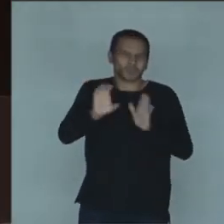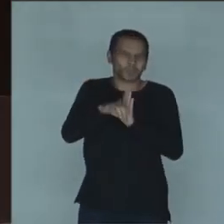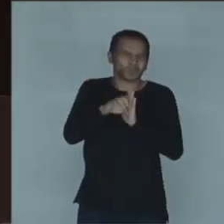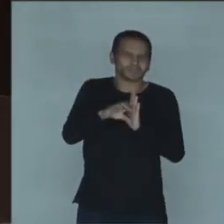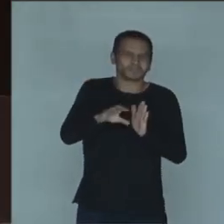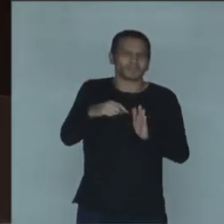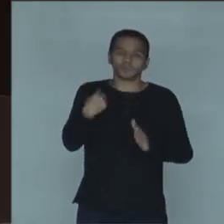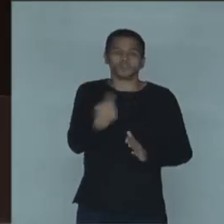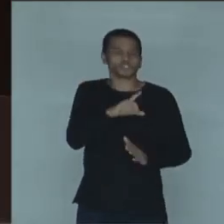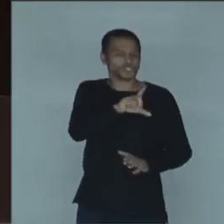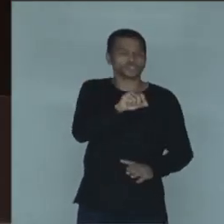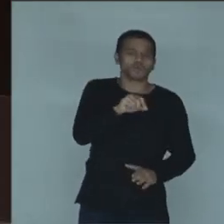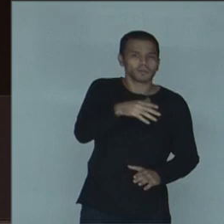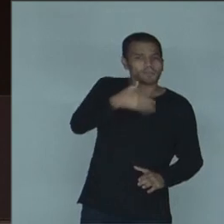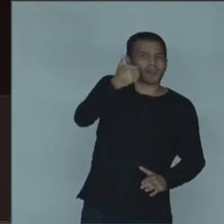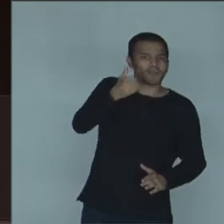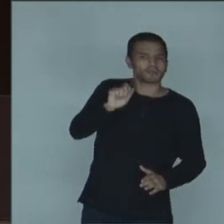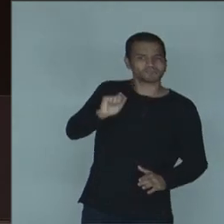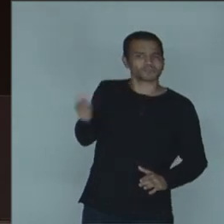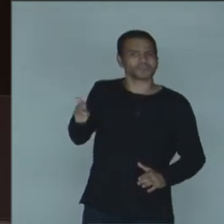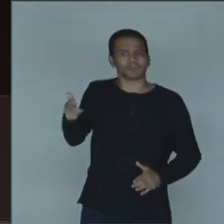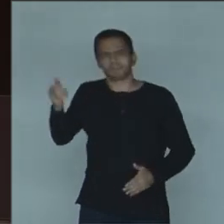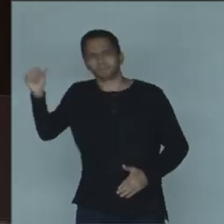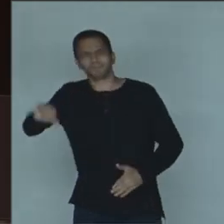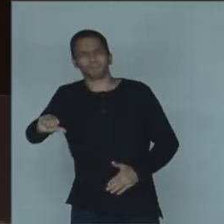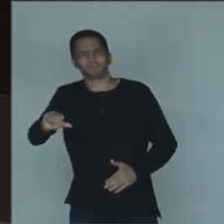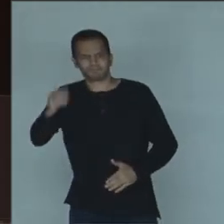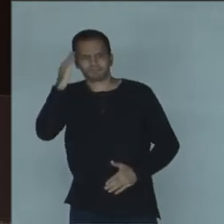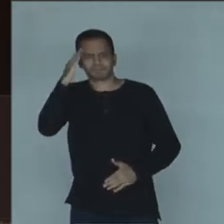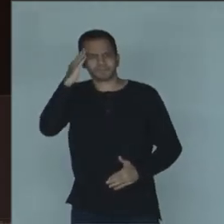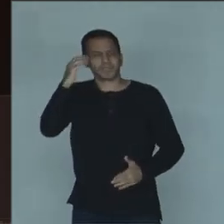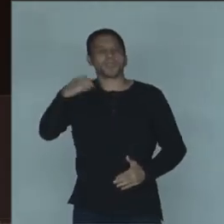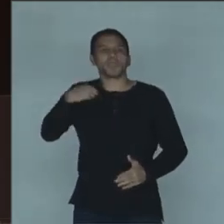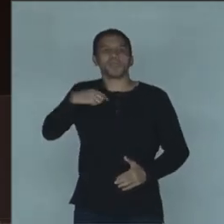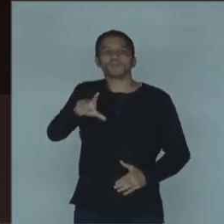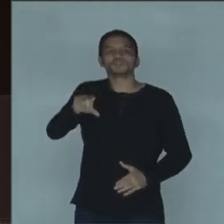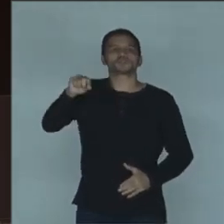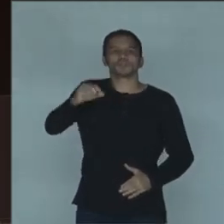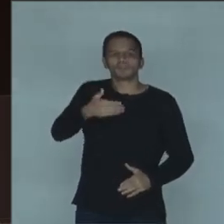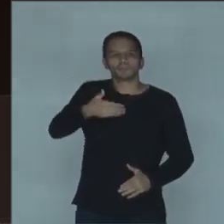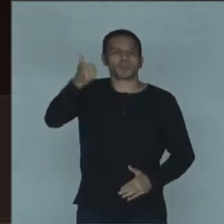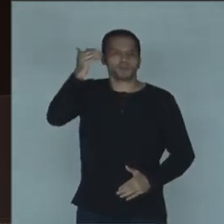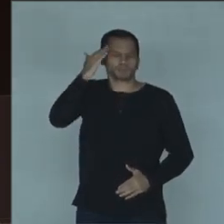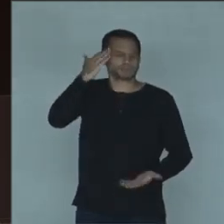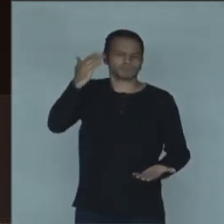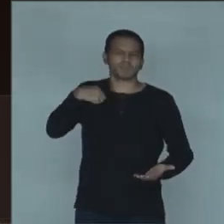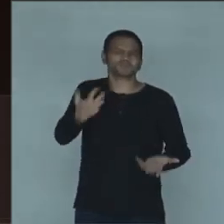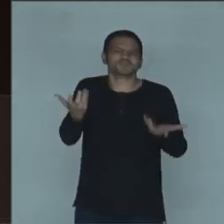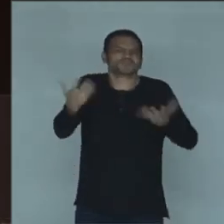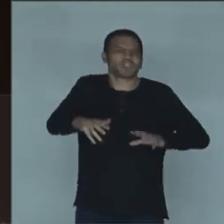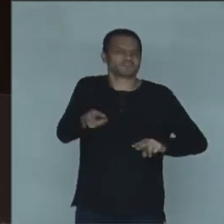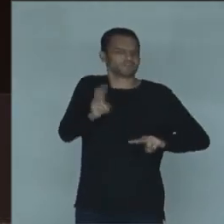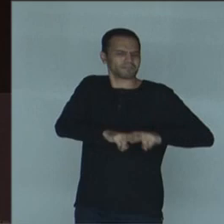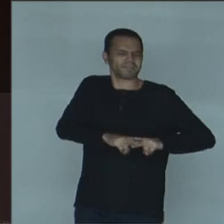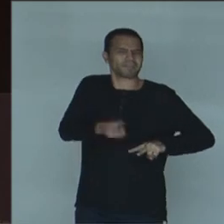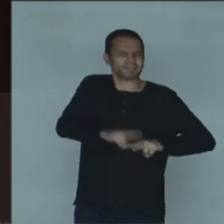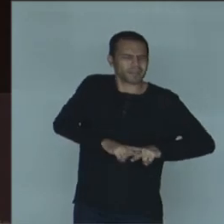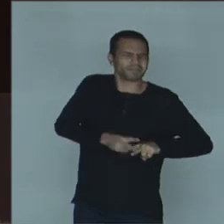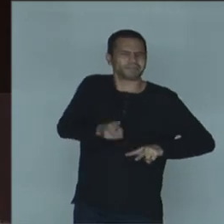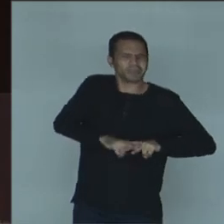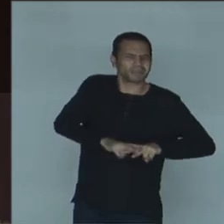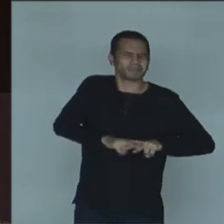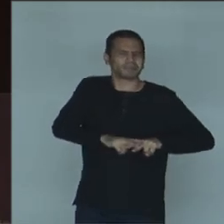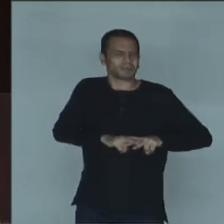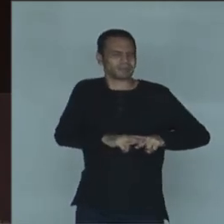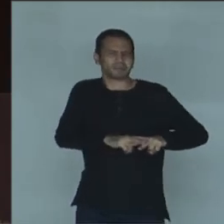melhor do que a outra eu encontrei algo melhor porque eu vou viver nessa escravidão que é o mundo nessa coisa de ter que